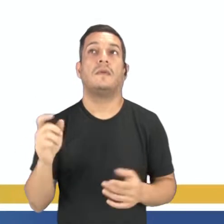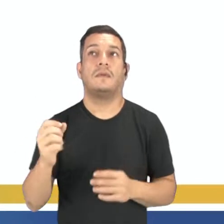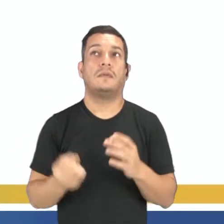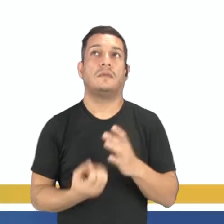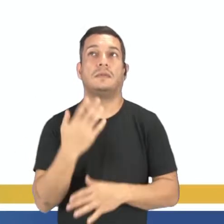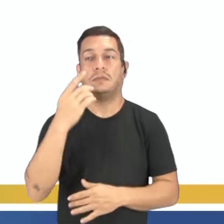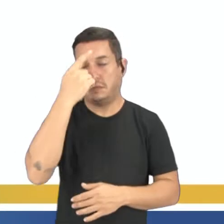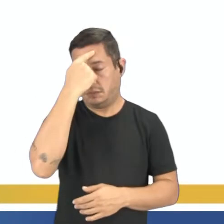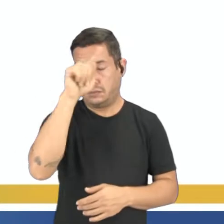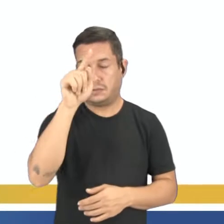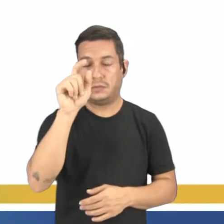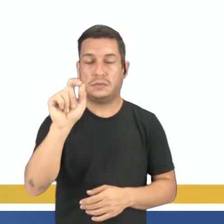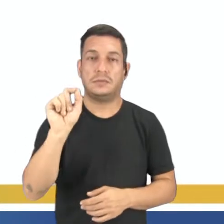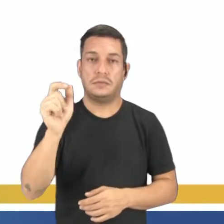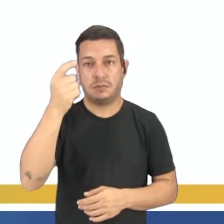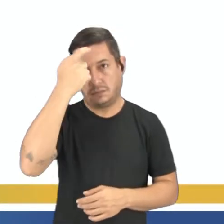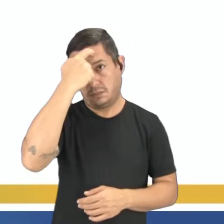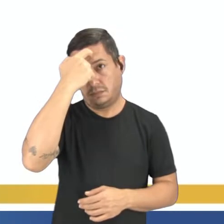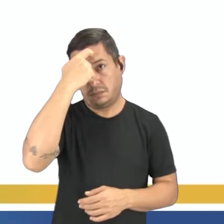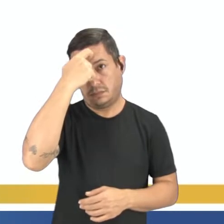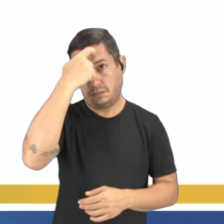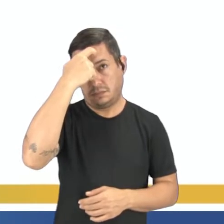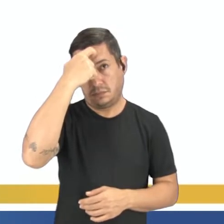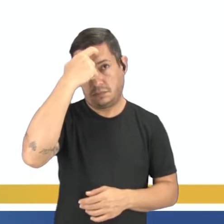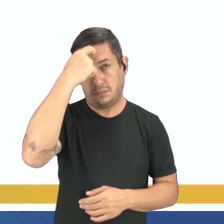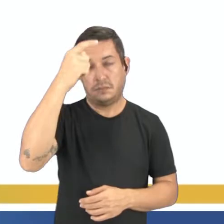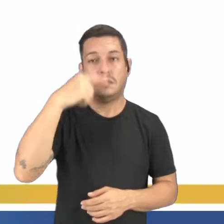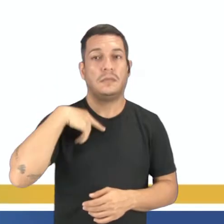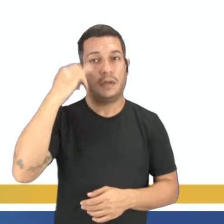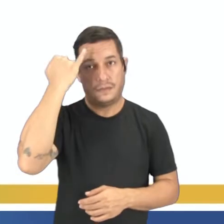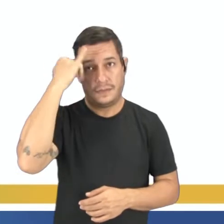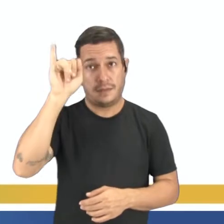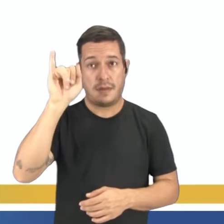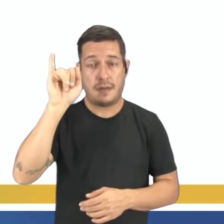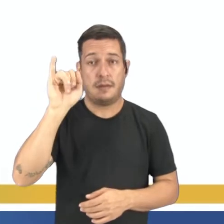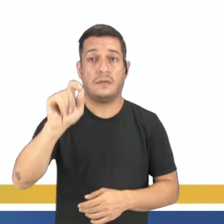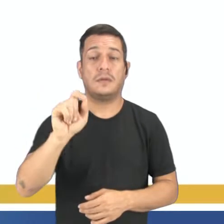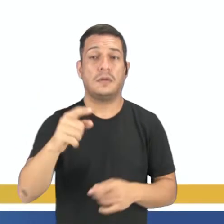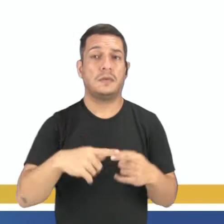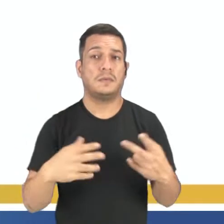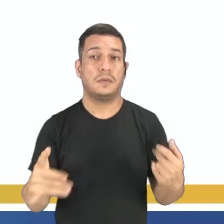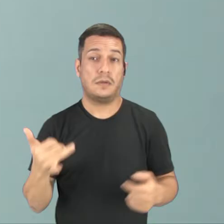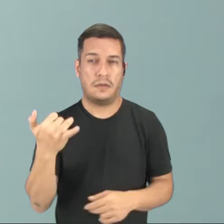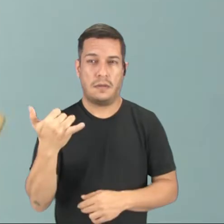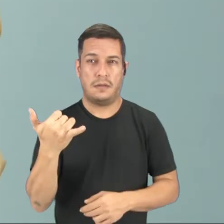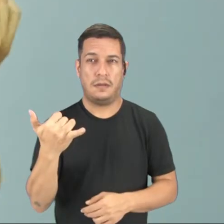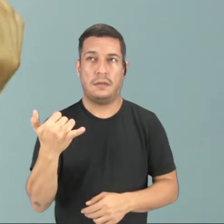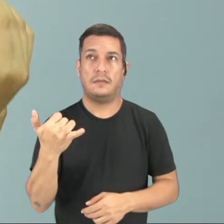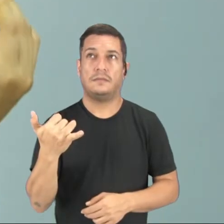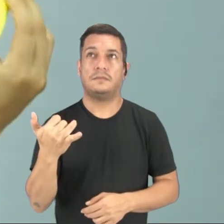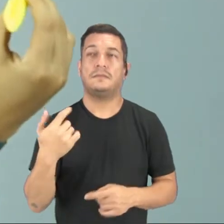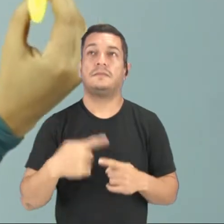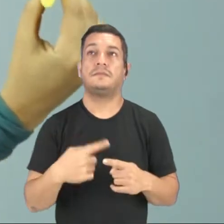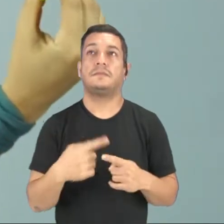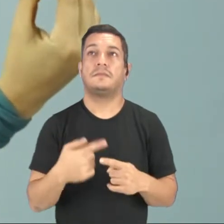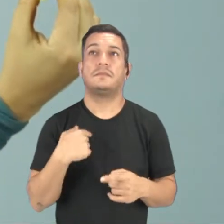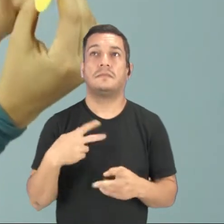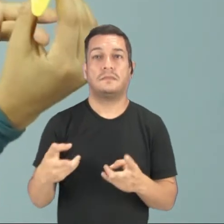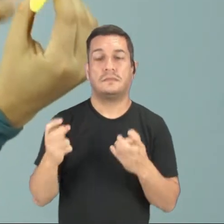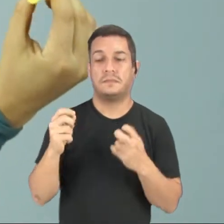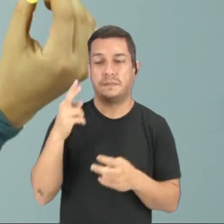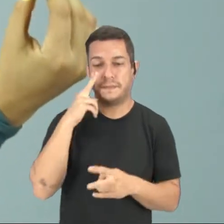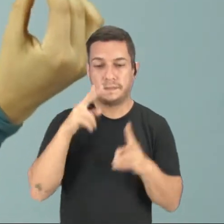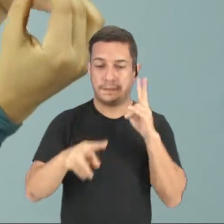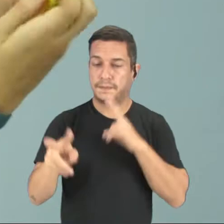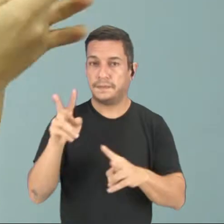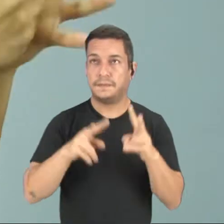origem das ideias no intelecto? Eu tenho a ideia abstrata desse objeto caneta, porque eu percebi com